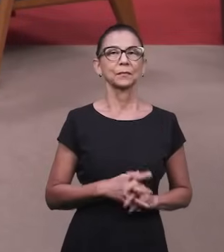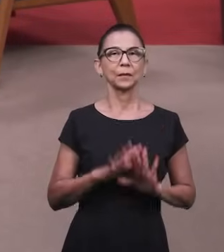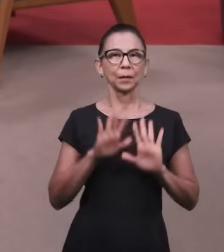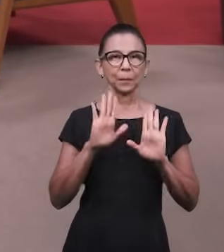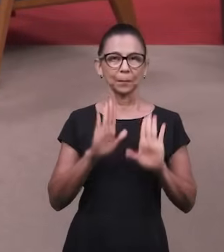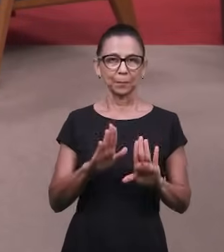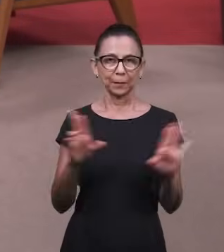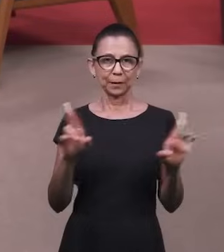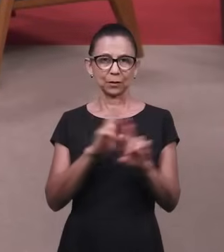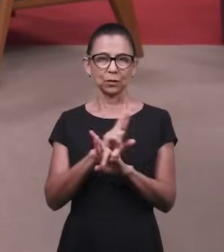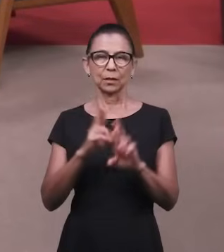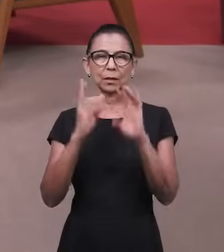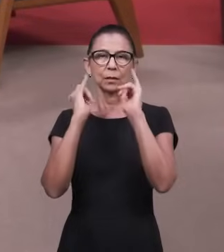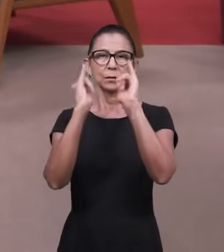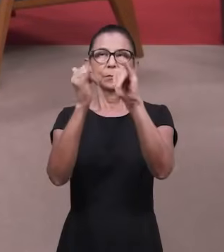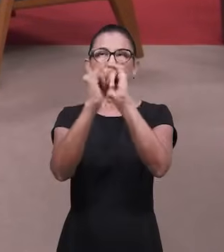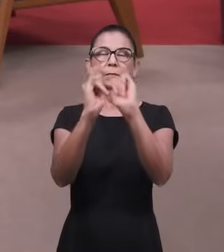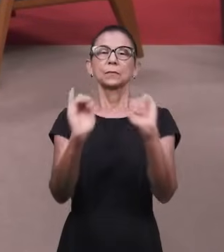trombetas e festas.